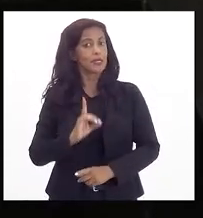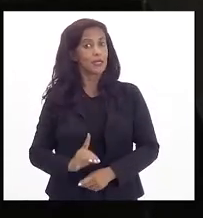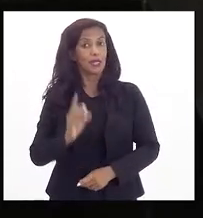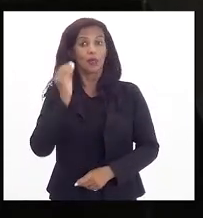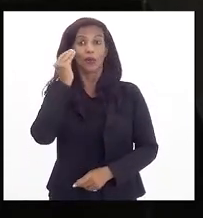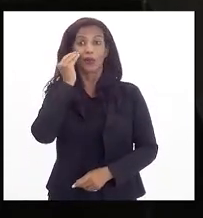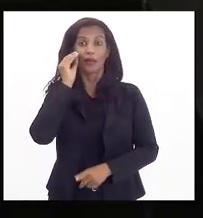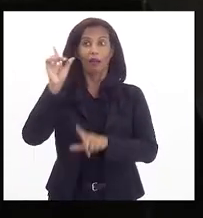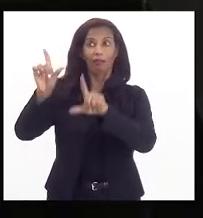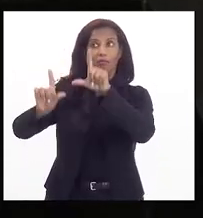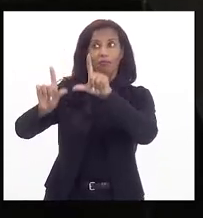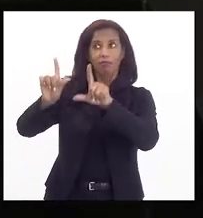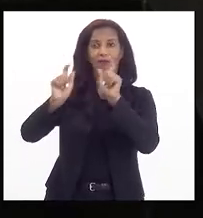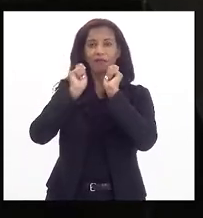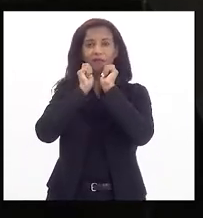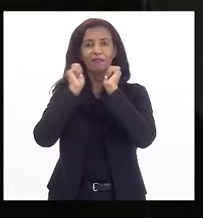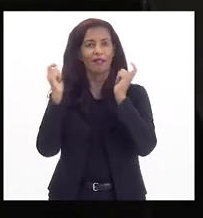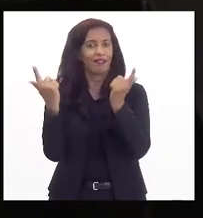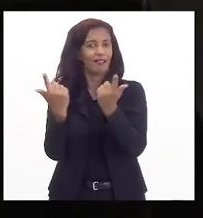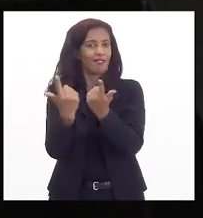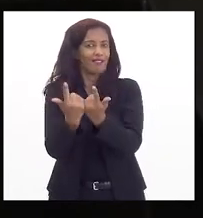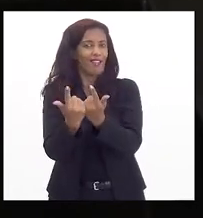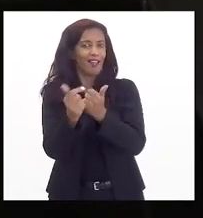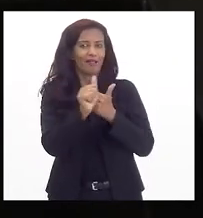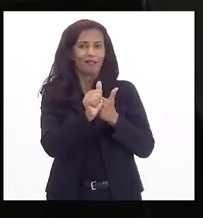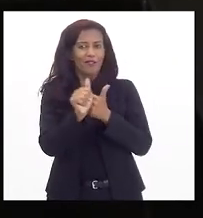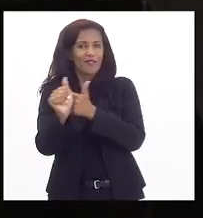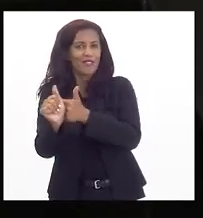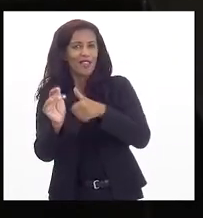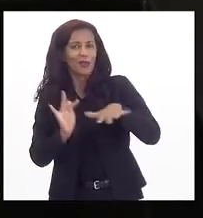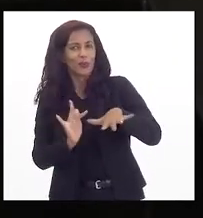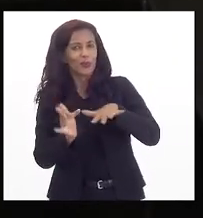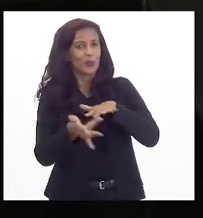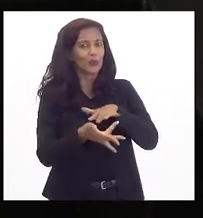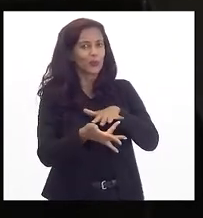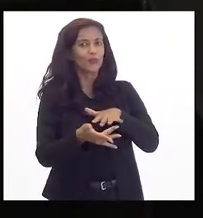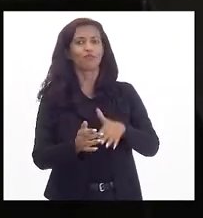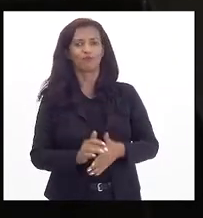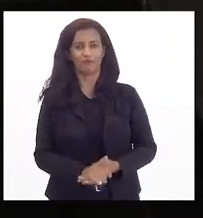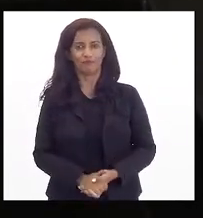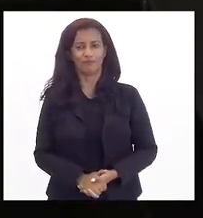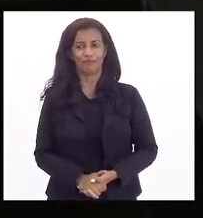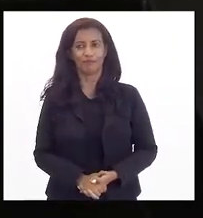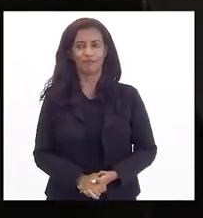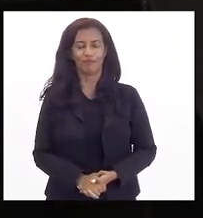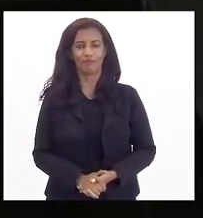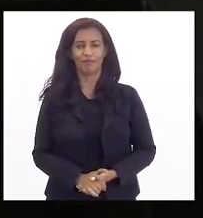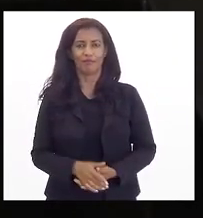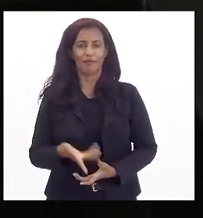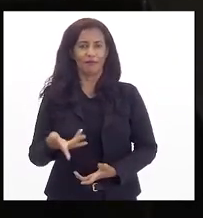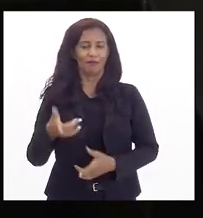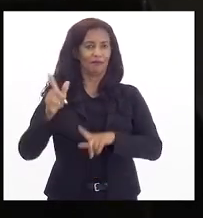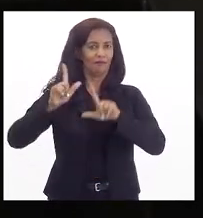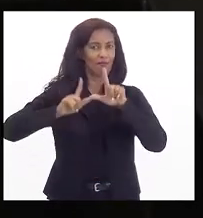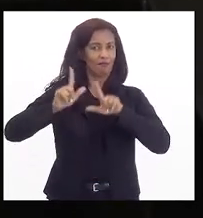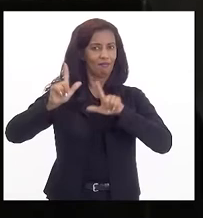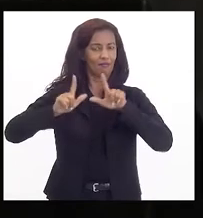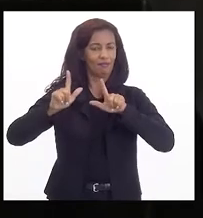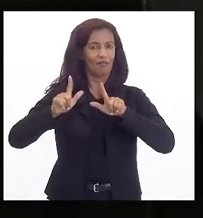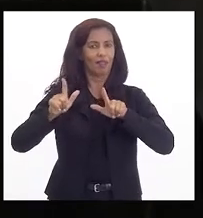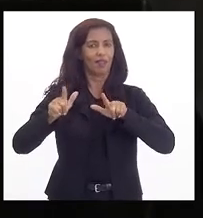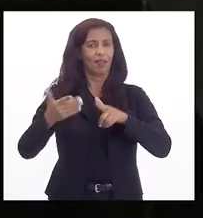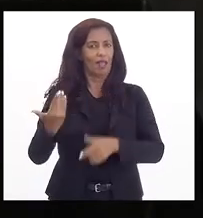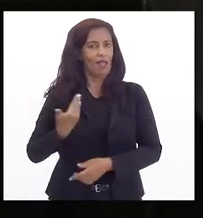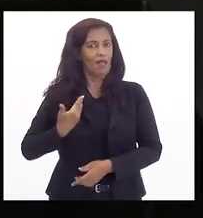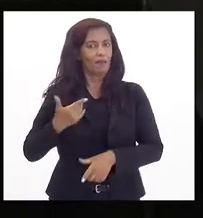nos assistem pela TV Alerj, que nos seguem pelas redes sociais, imprensa e colegas de